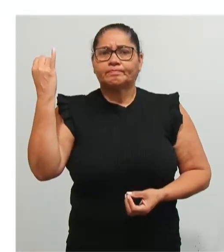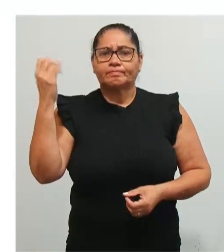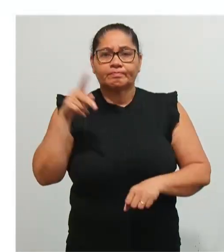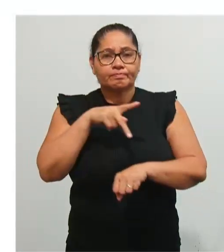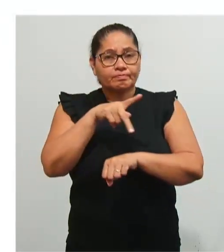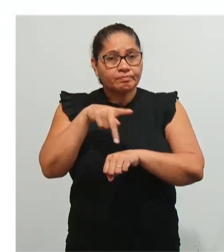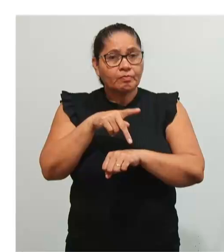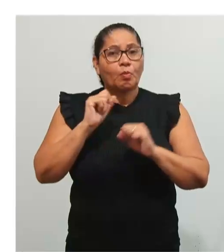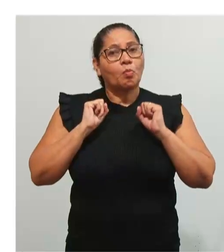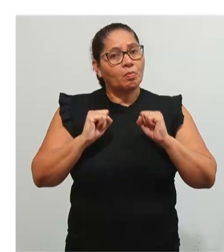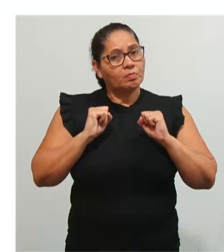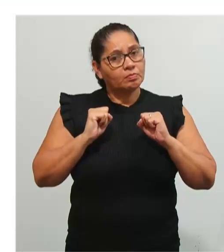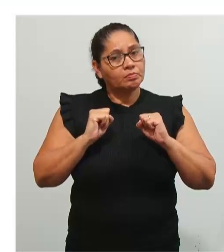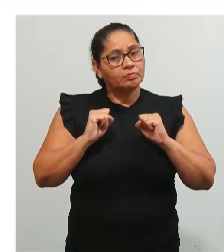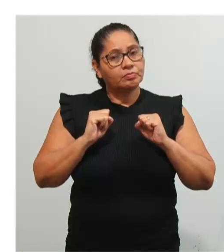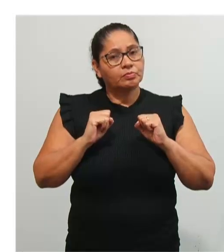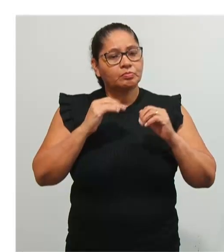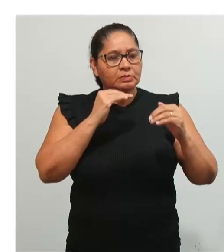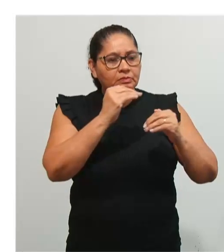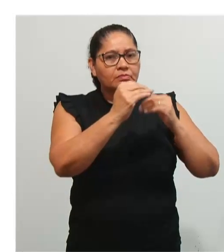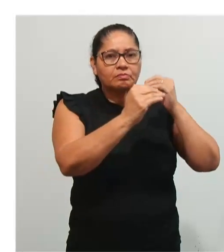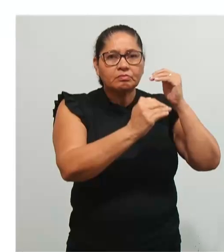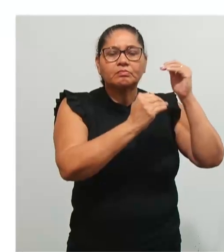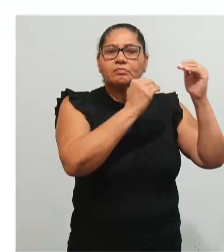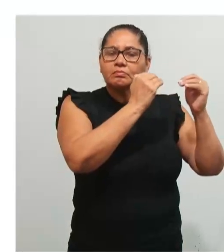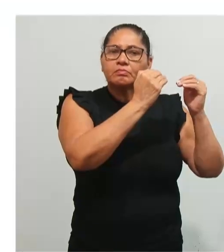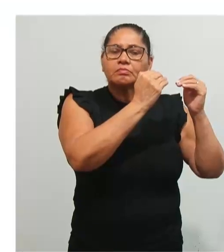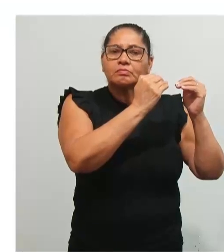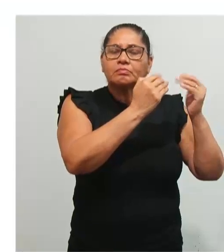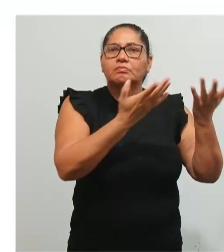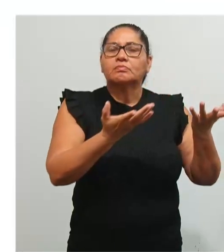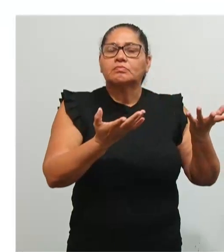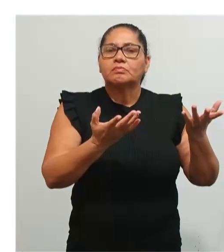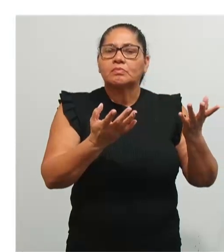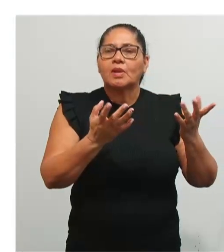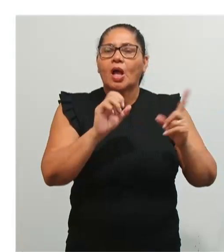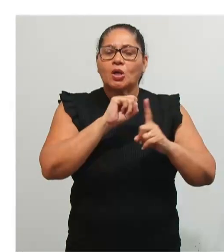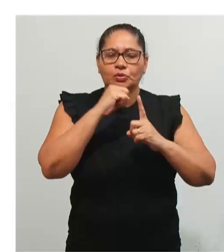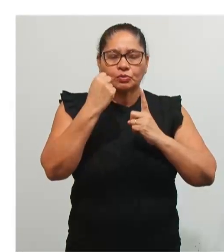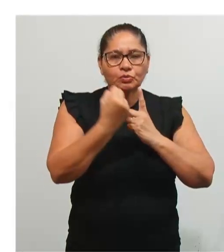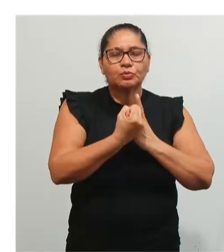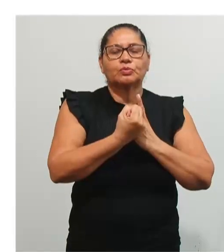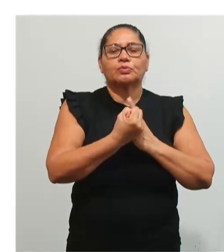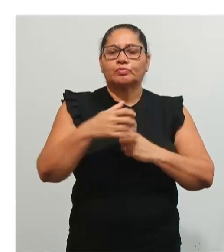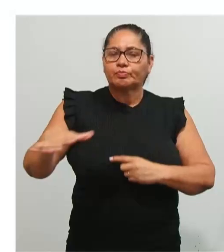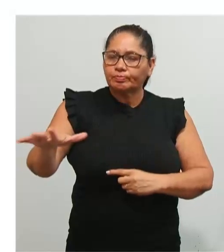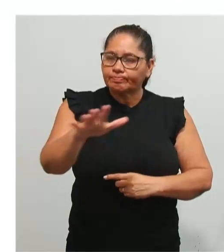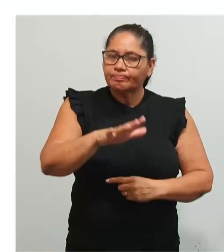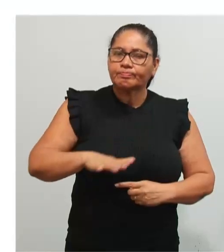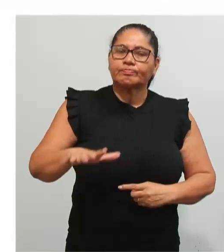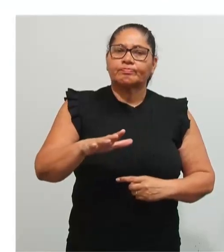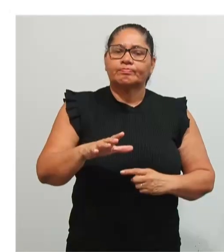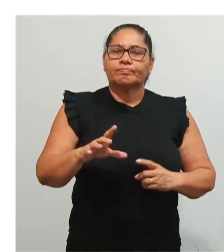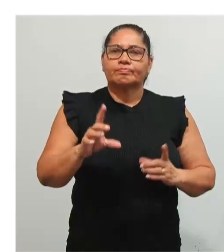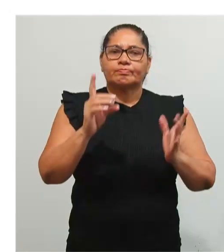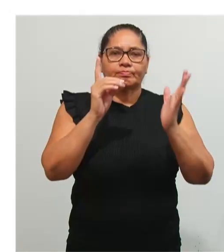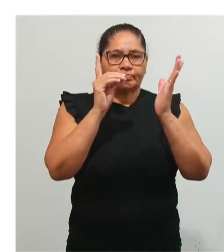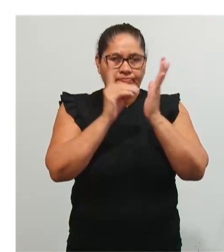países possam continuar a progredir no processo de desenvolvimento socioeconômico e ambiental e na consolidação da